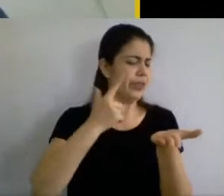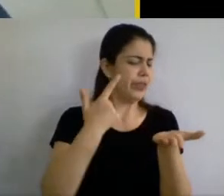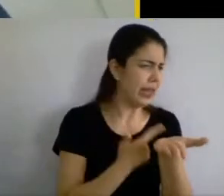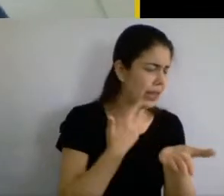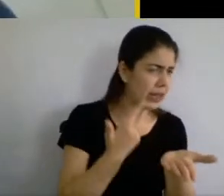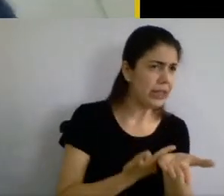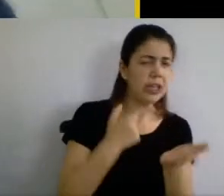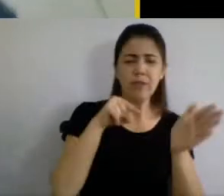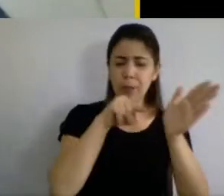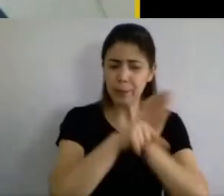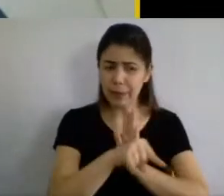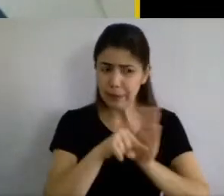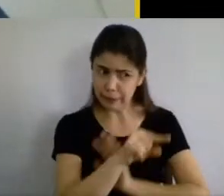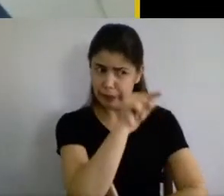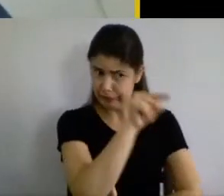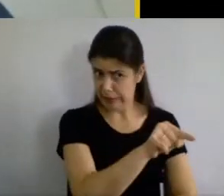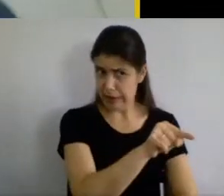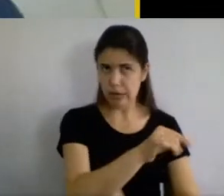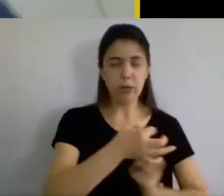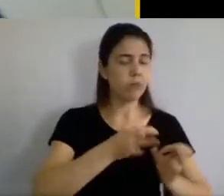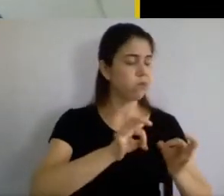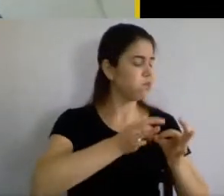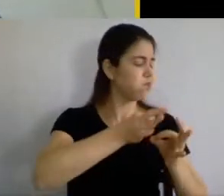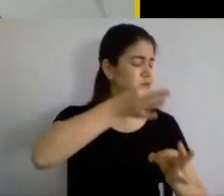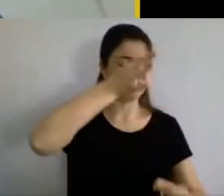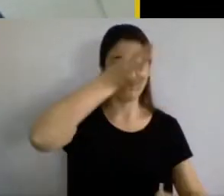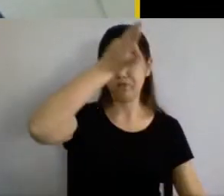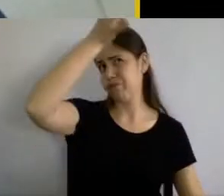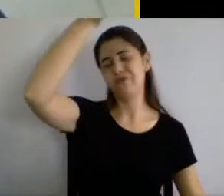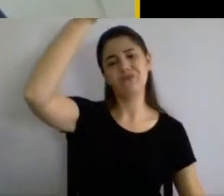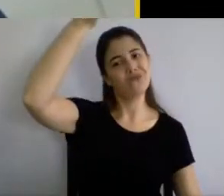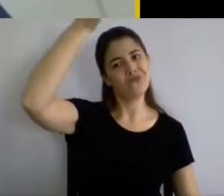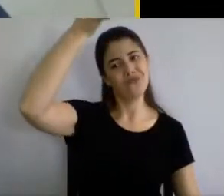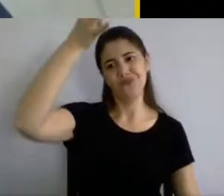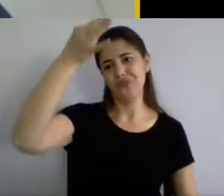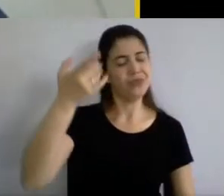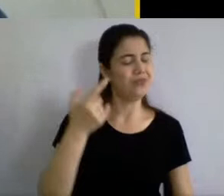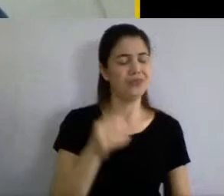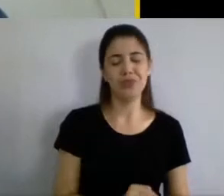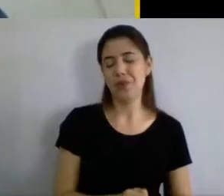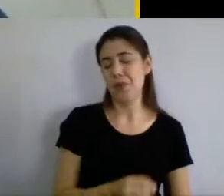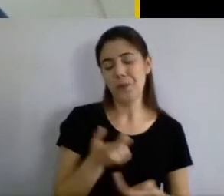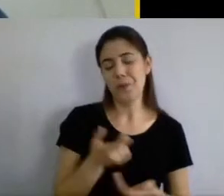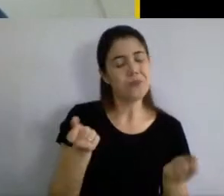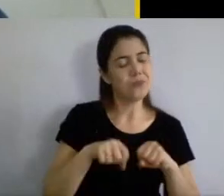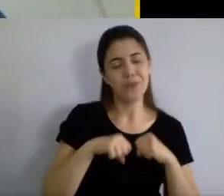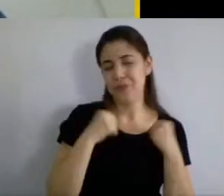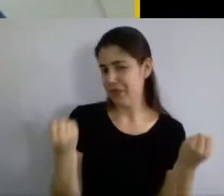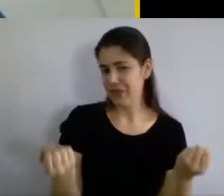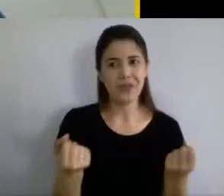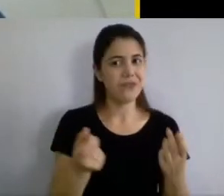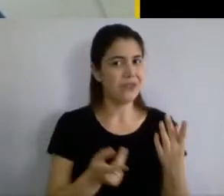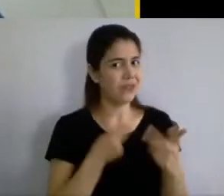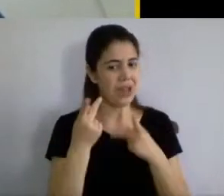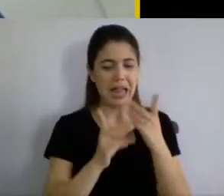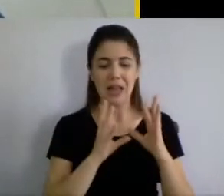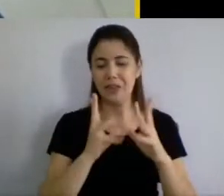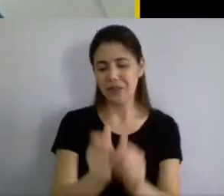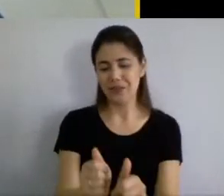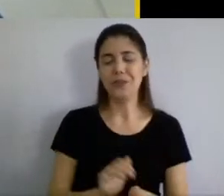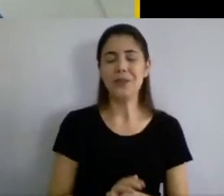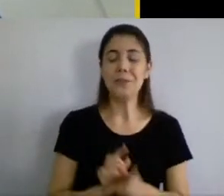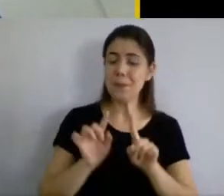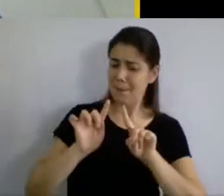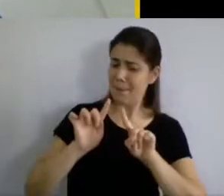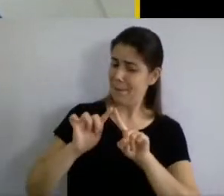coisa. É muita coisa para ser elencada aqui. Mas eu destaco sua obra essencial para os